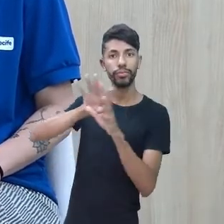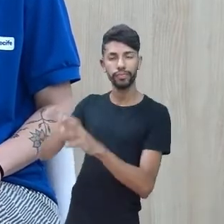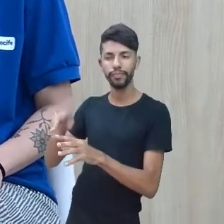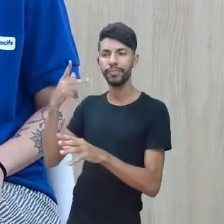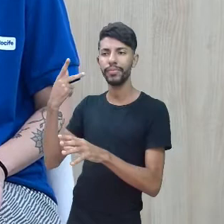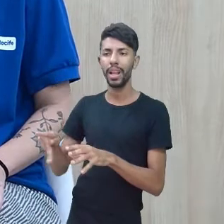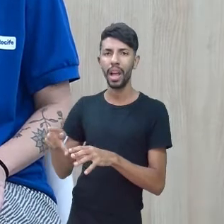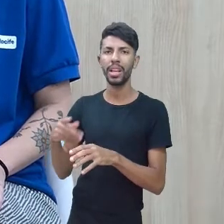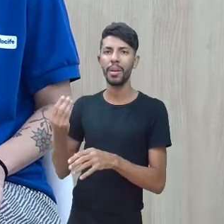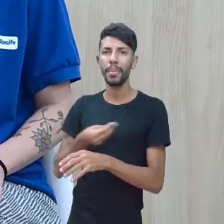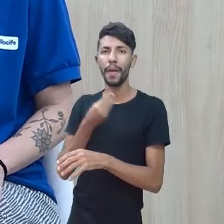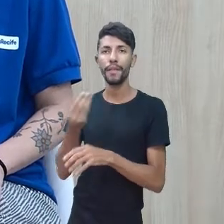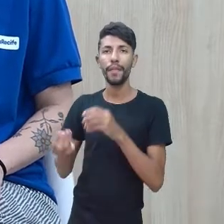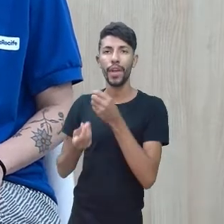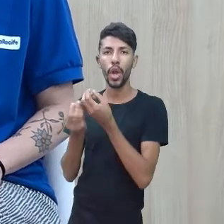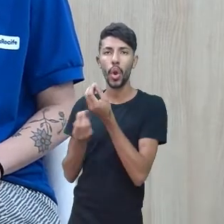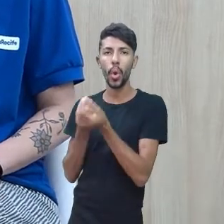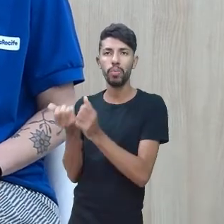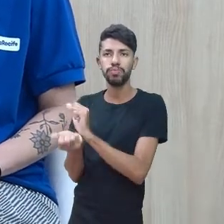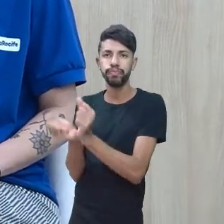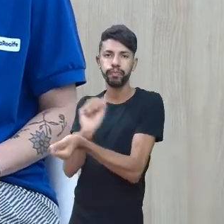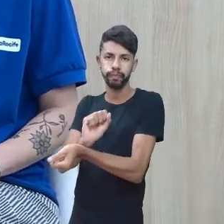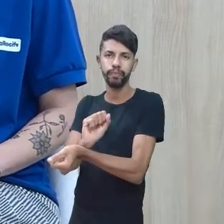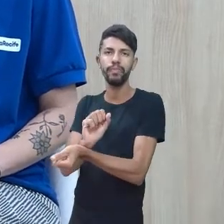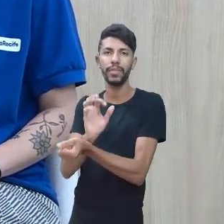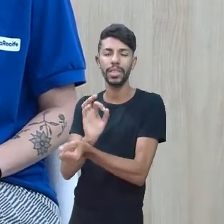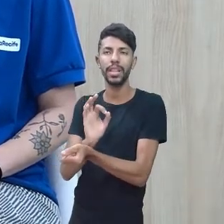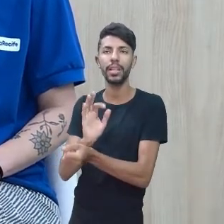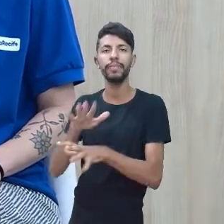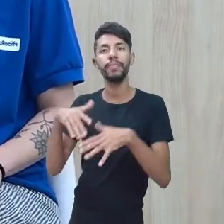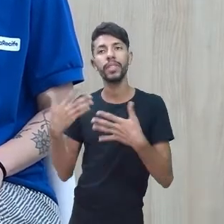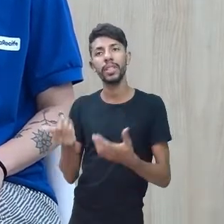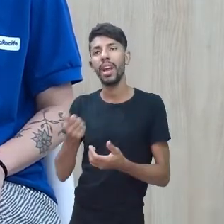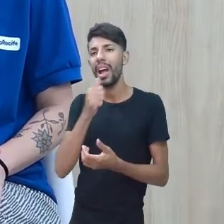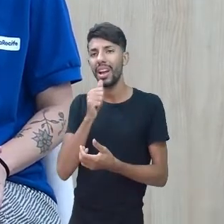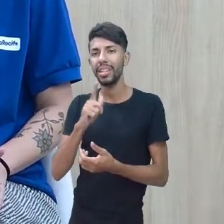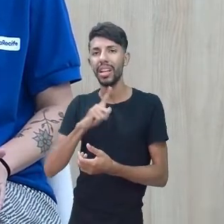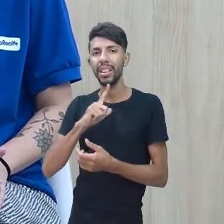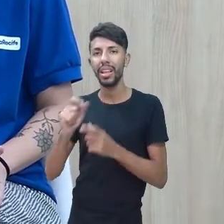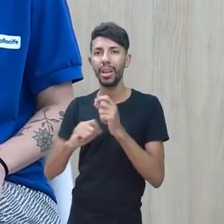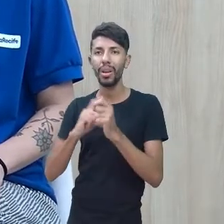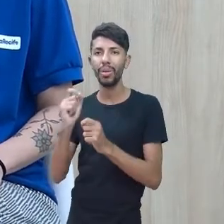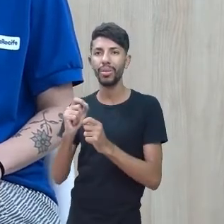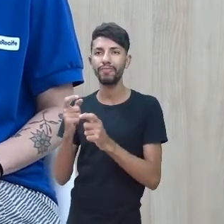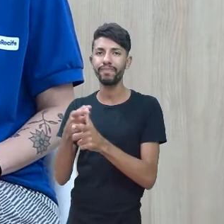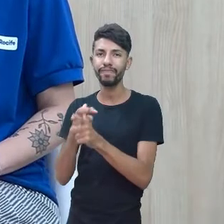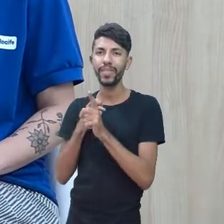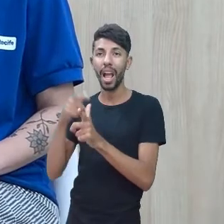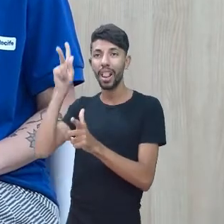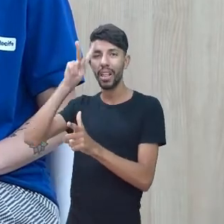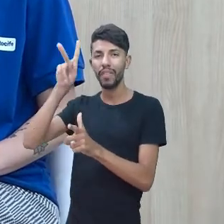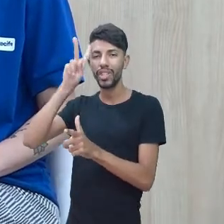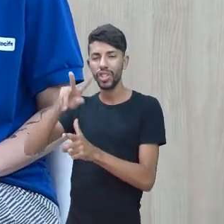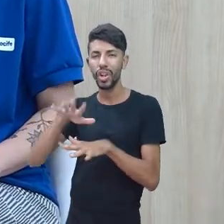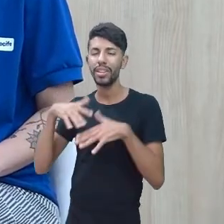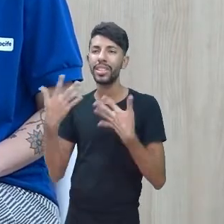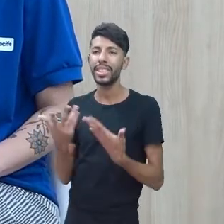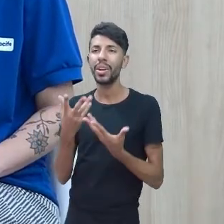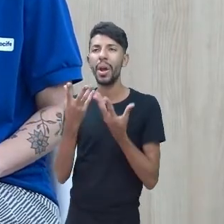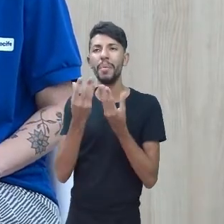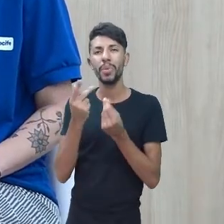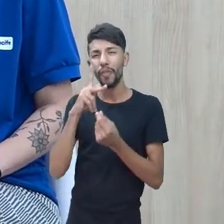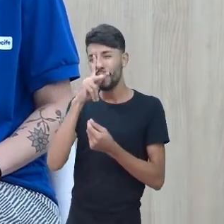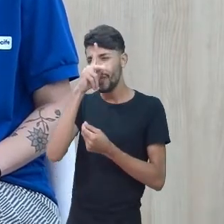forma subhumana, e onde a gente ainda tem uma dívida histórica, né, com esses povos. E lá foi muito forte